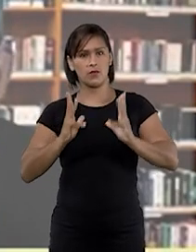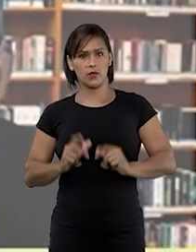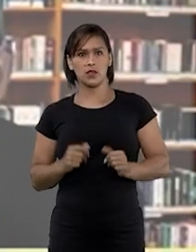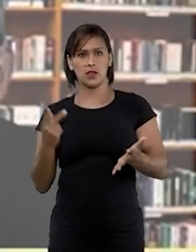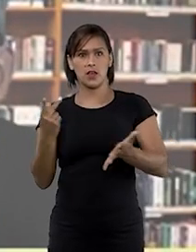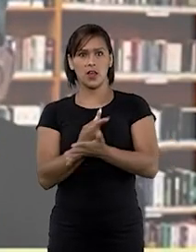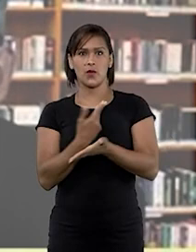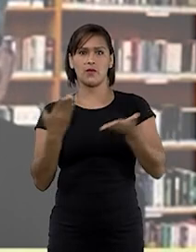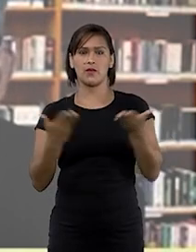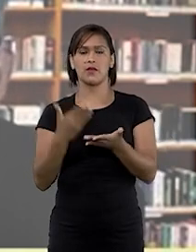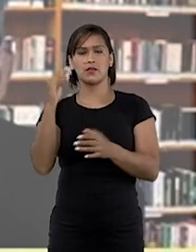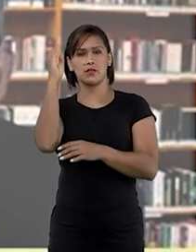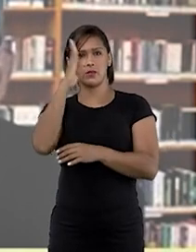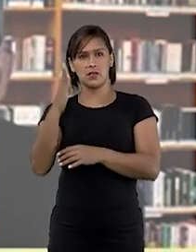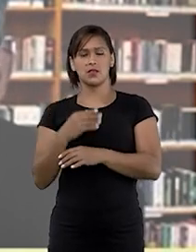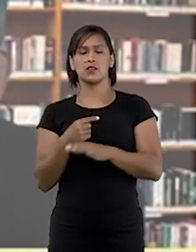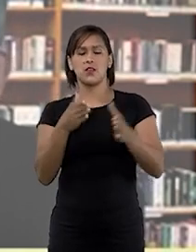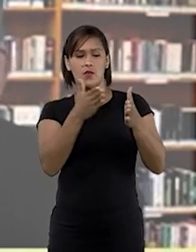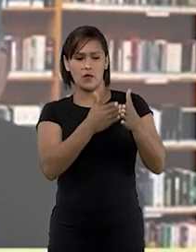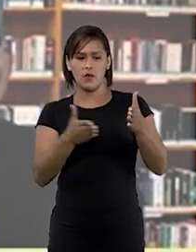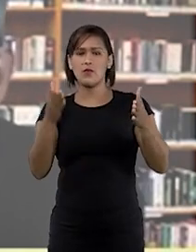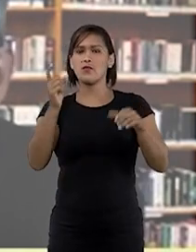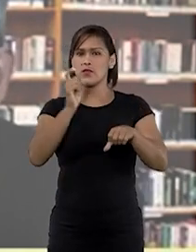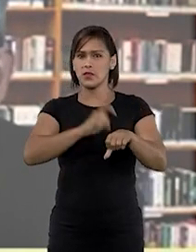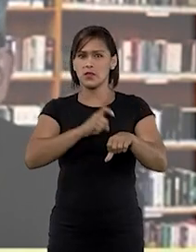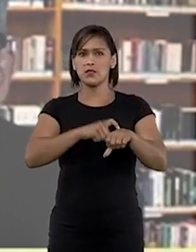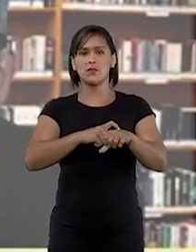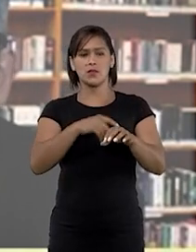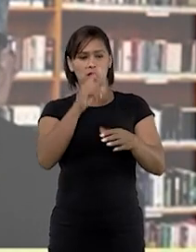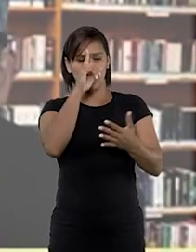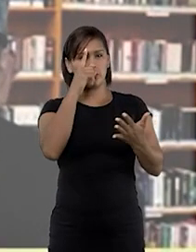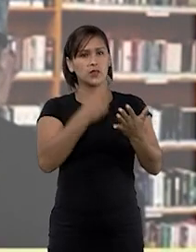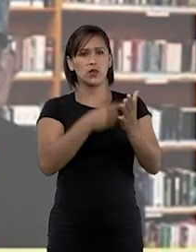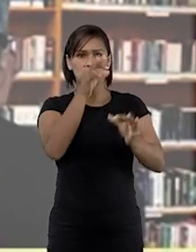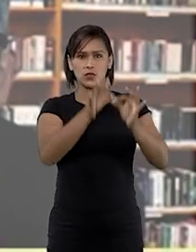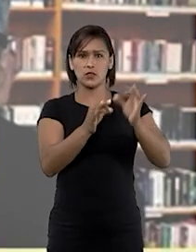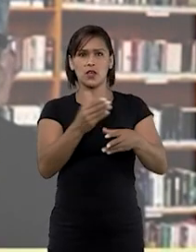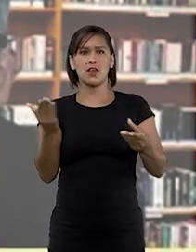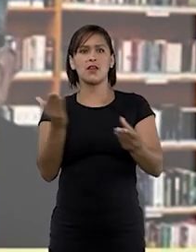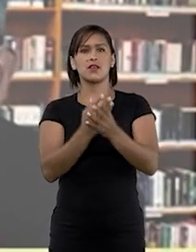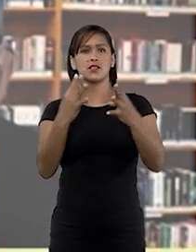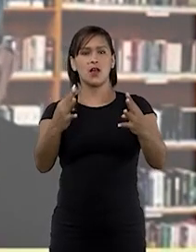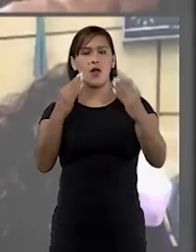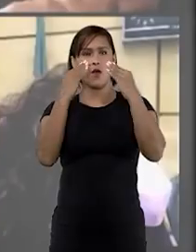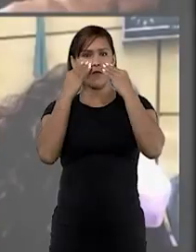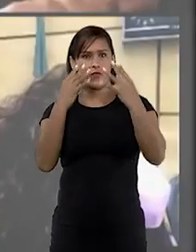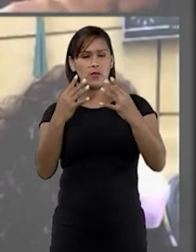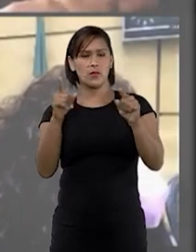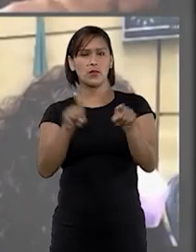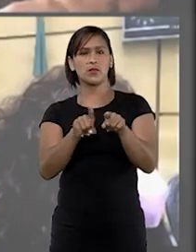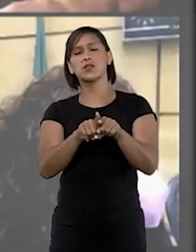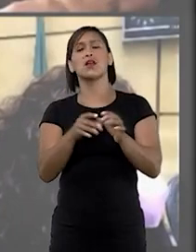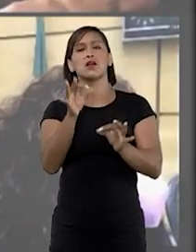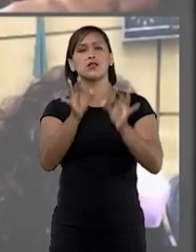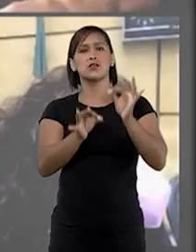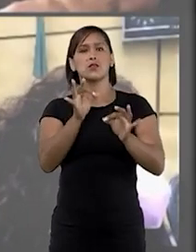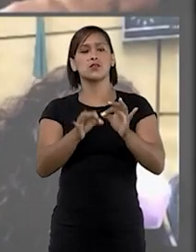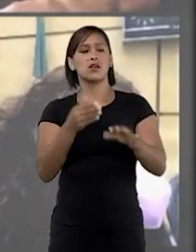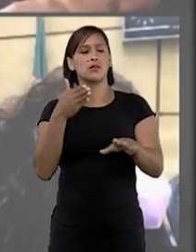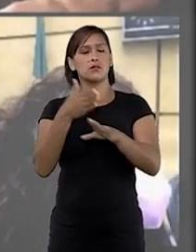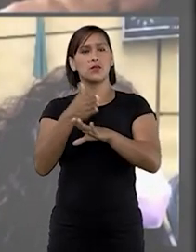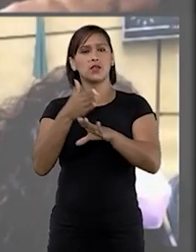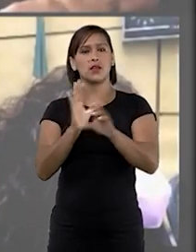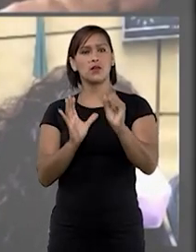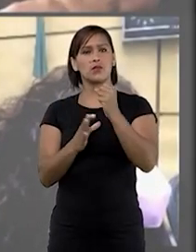causada pela cor 2019 e foi determinada por decisão judicial em ação civil pública ajuizada para